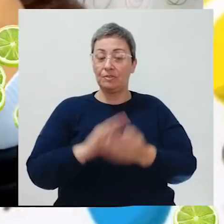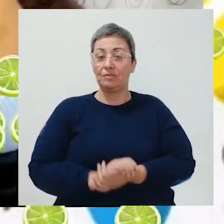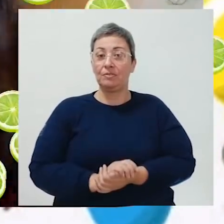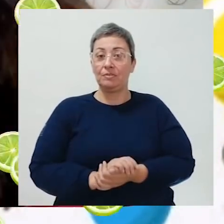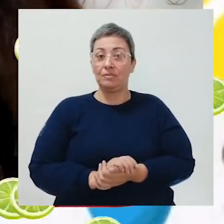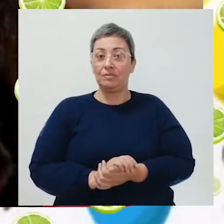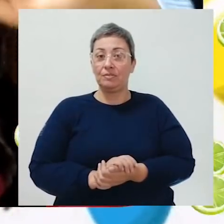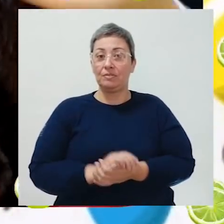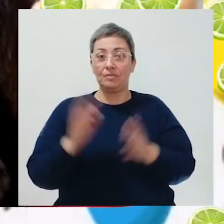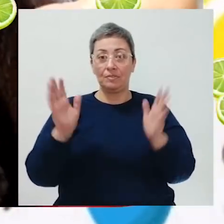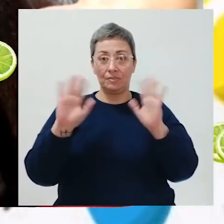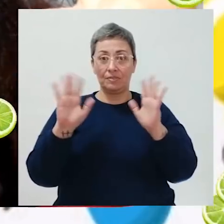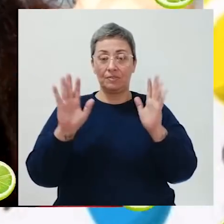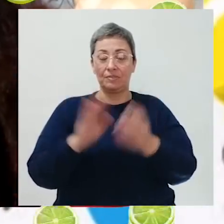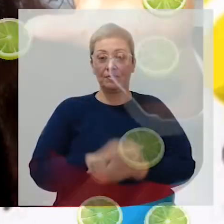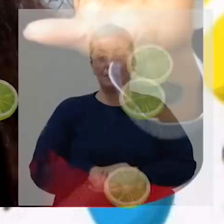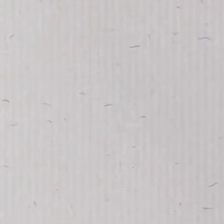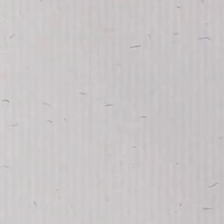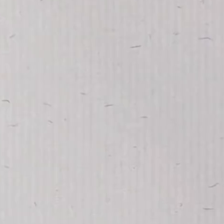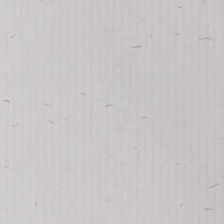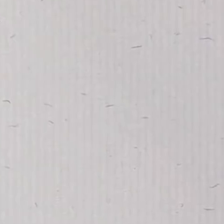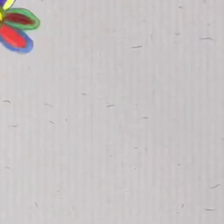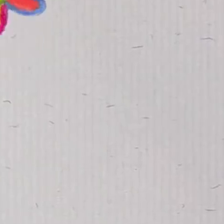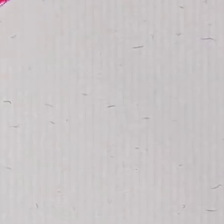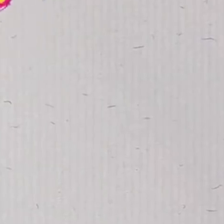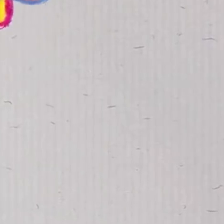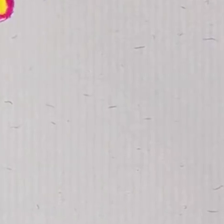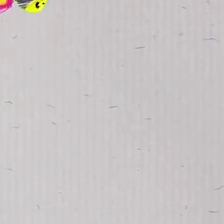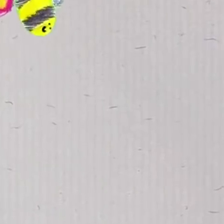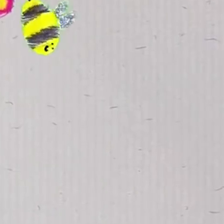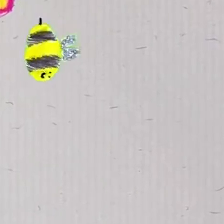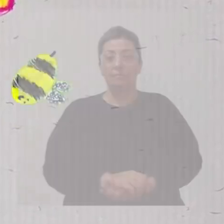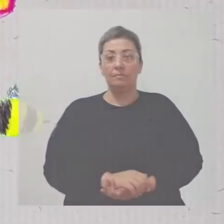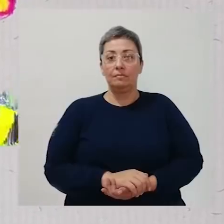Casa. Tchau!